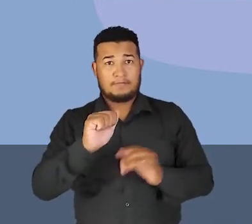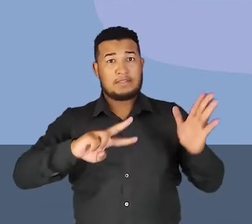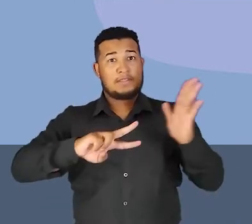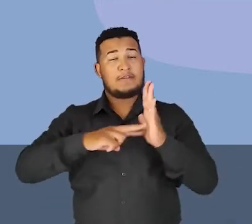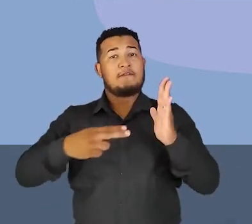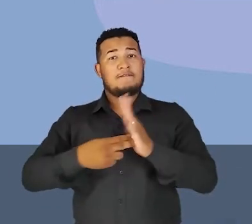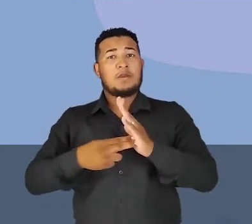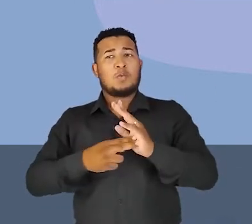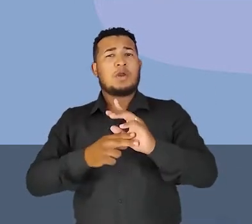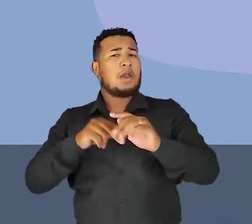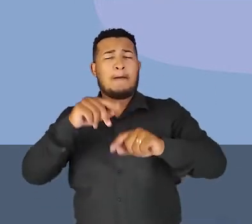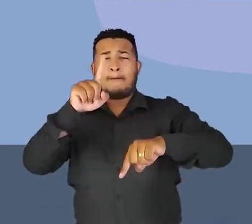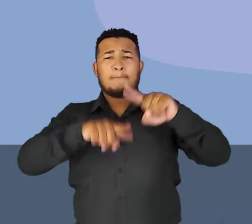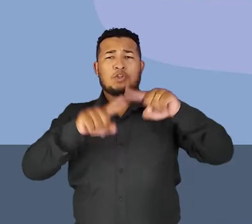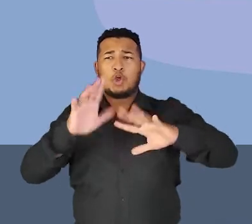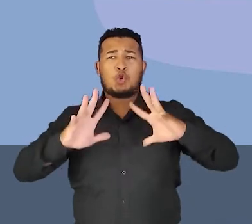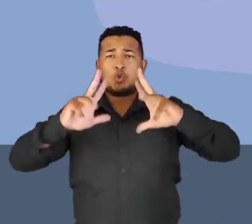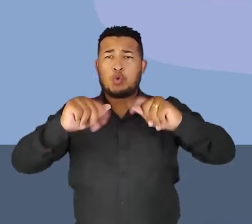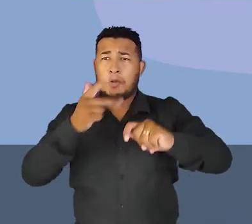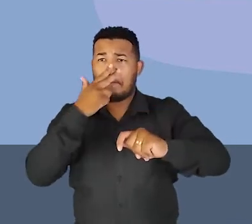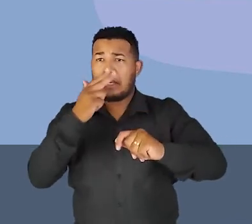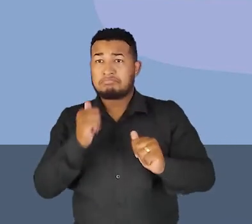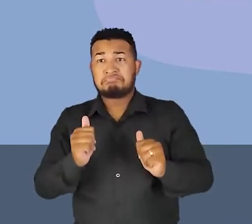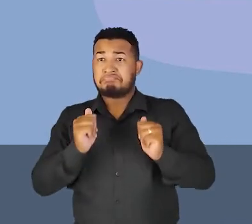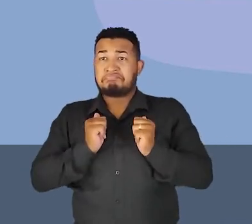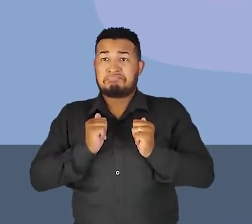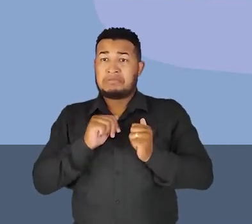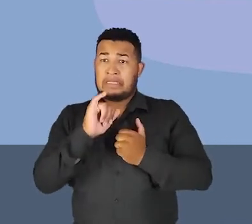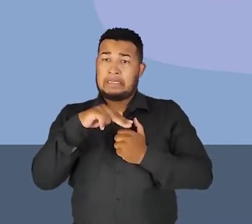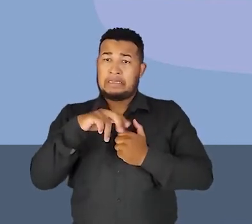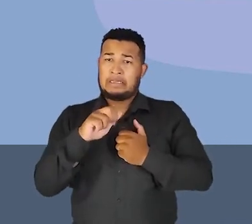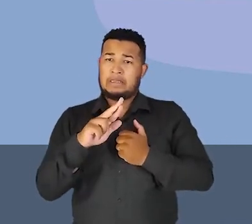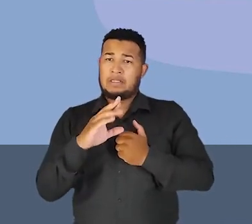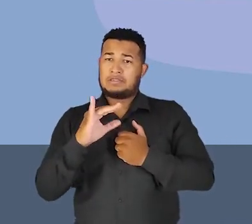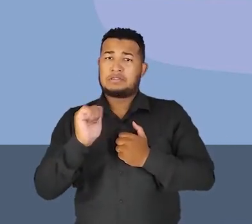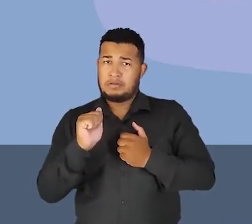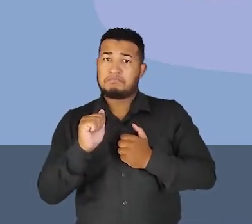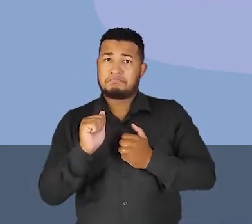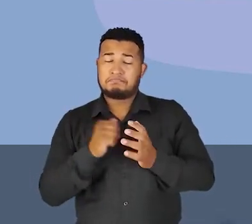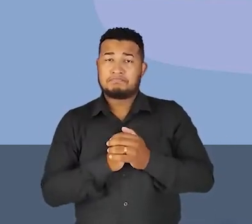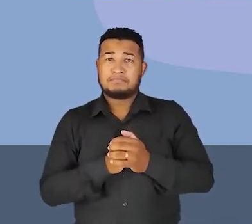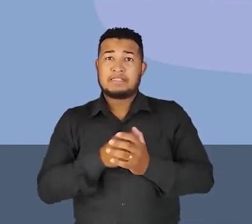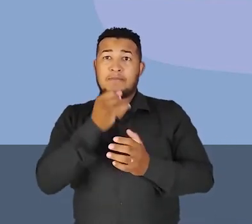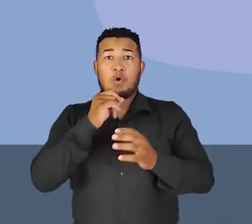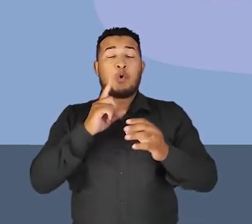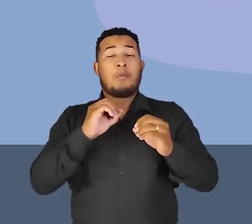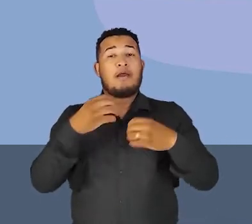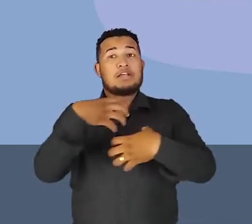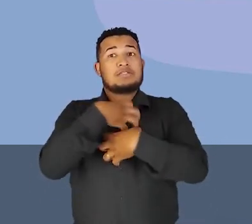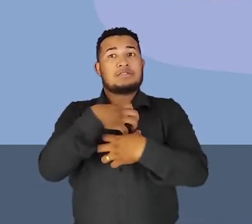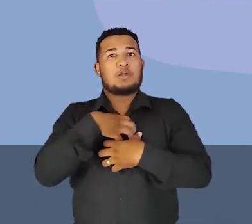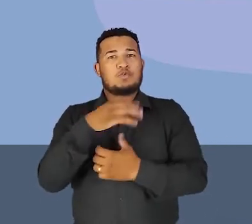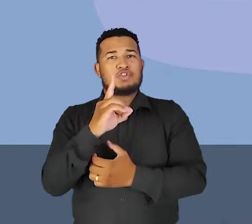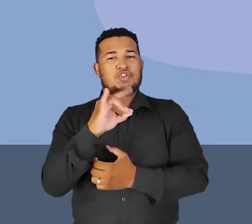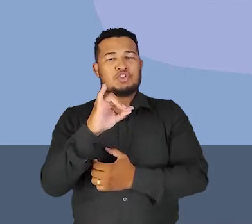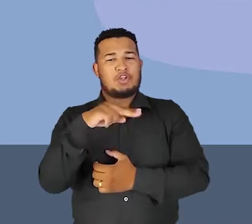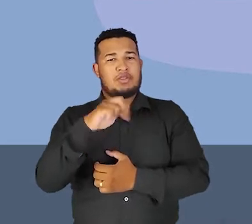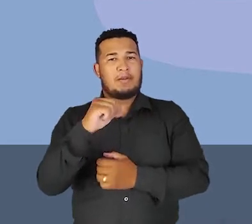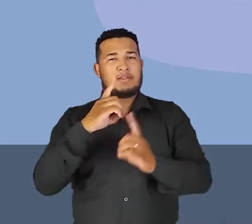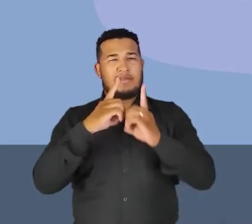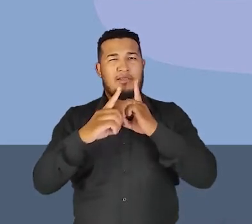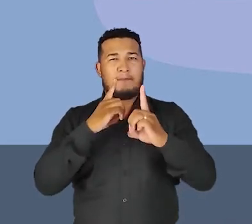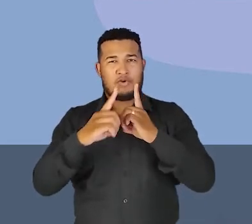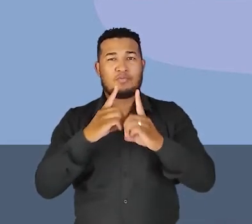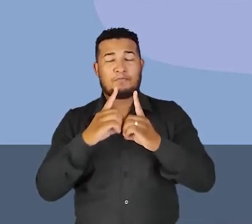corpo tende a permanecer no estado dinâmico que se encontra E esse estado dinâmico que ele vai